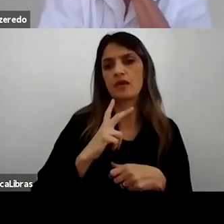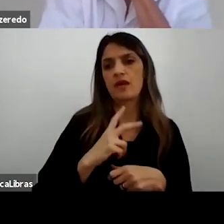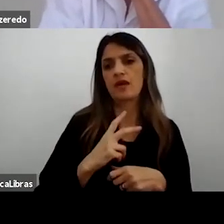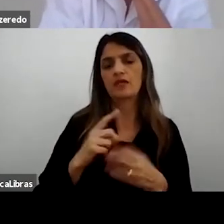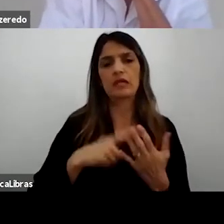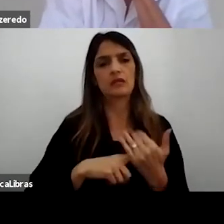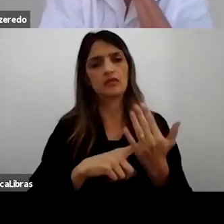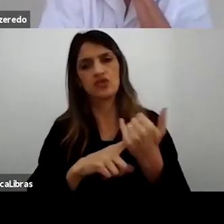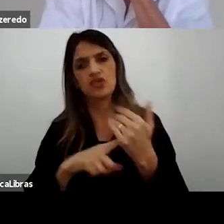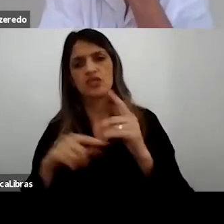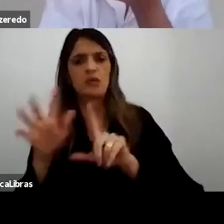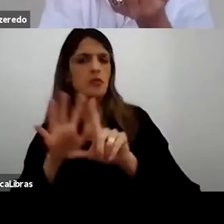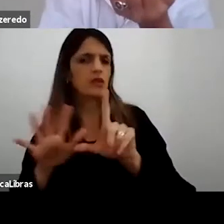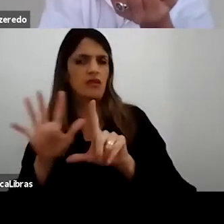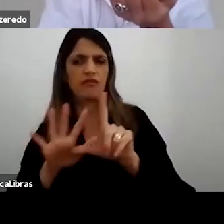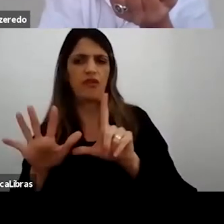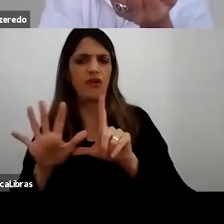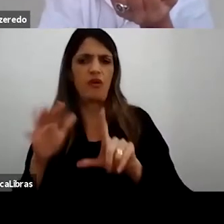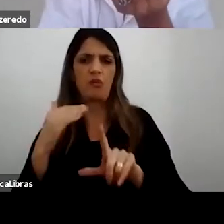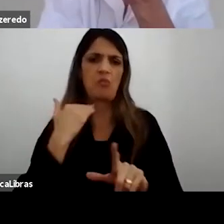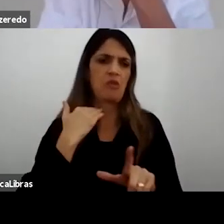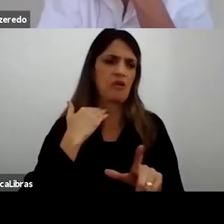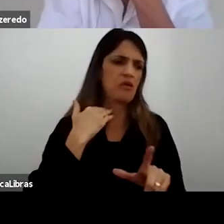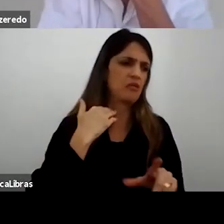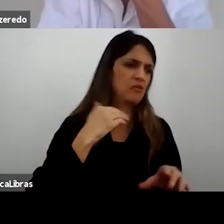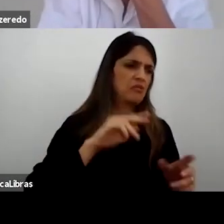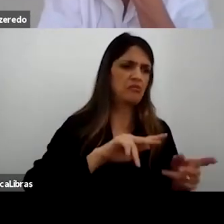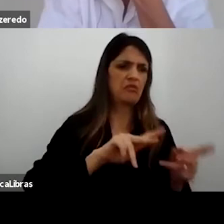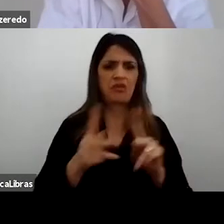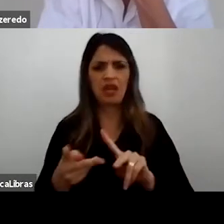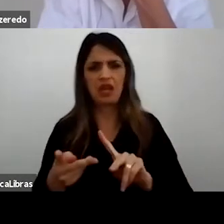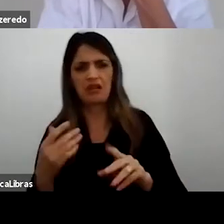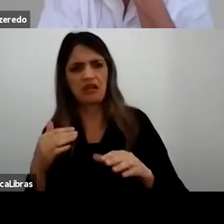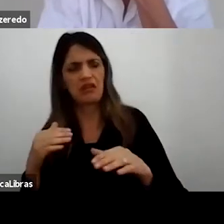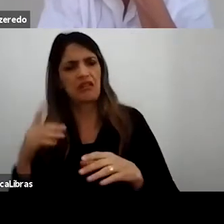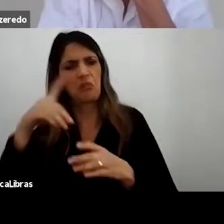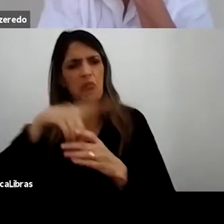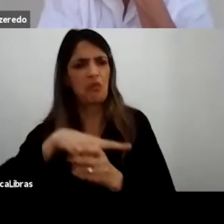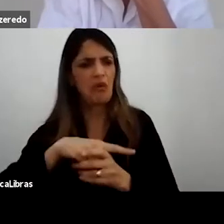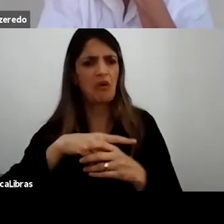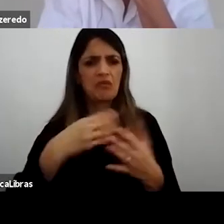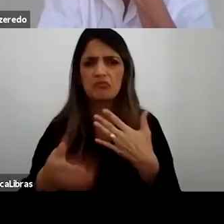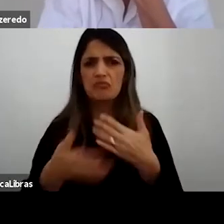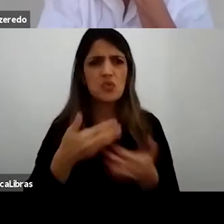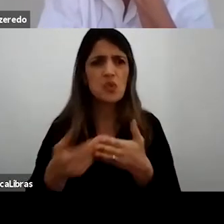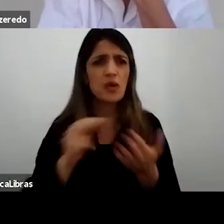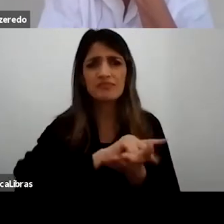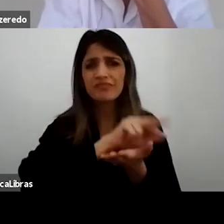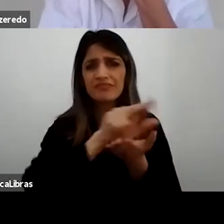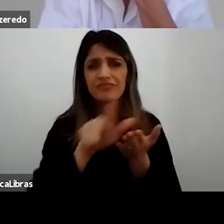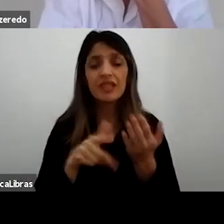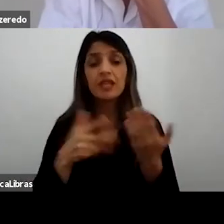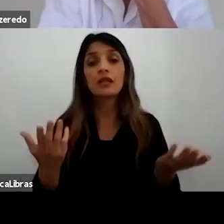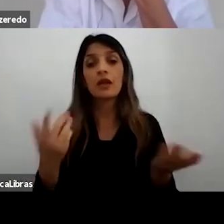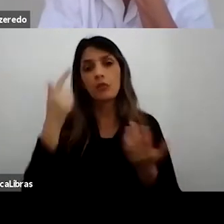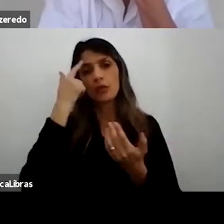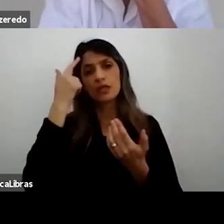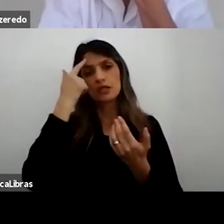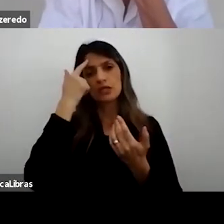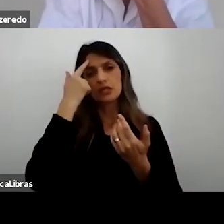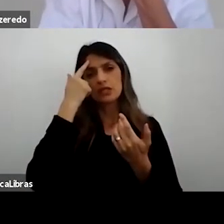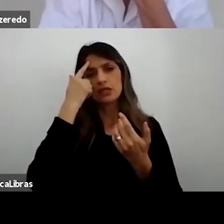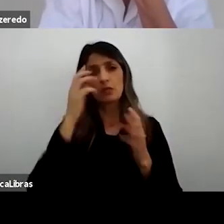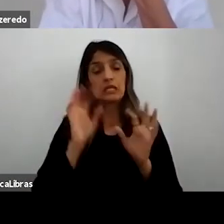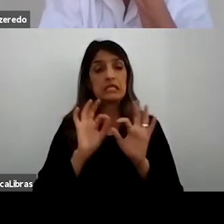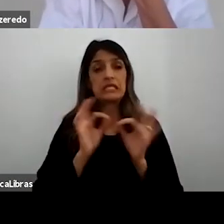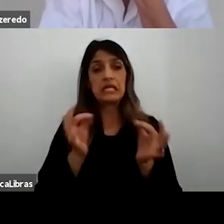e plataformas que cresceram nesse momento. Então, acho que eu gostaria disso, assim, entre um caminho, assim, pensando numa coisa simples da minha rotina,